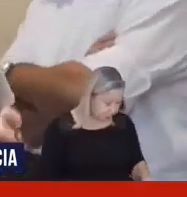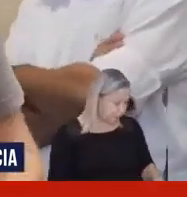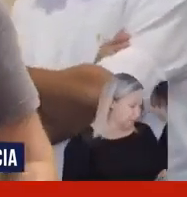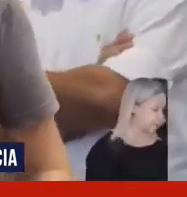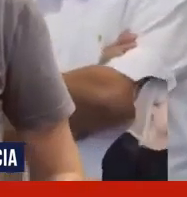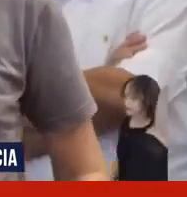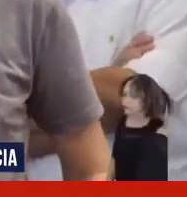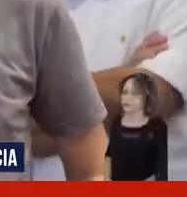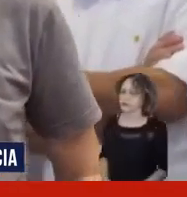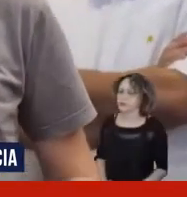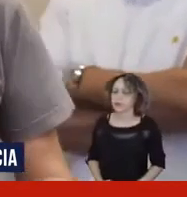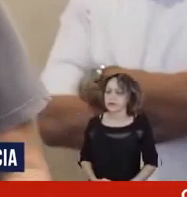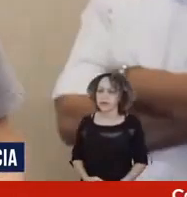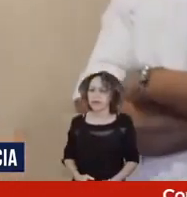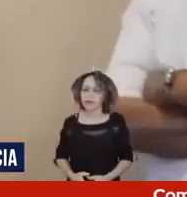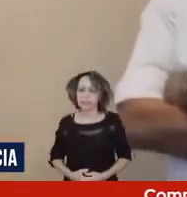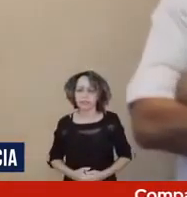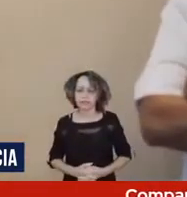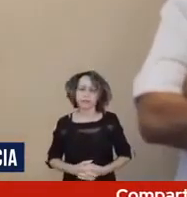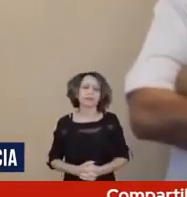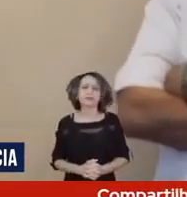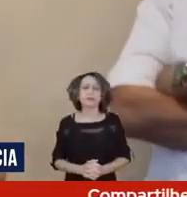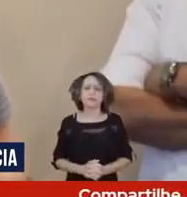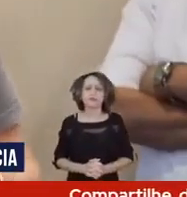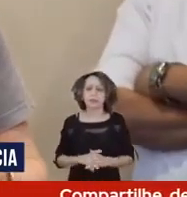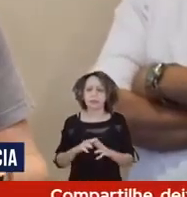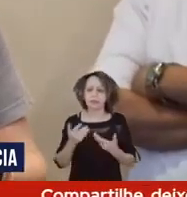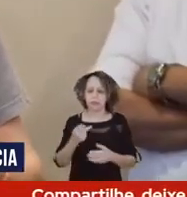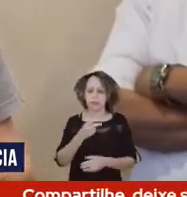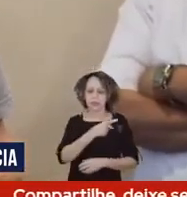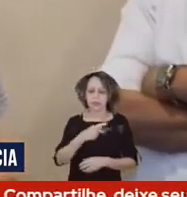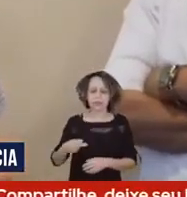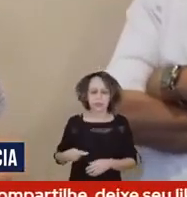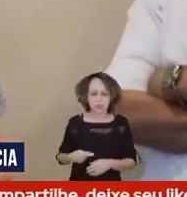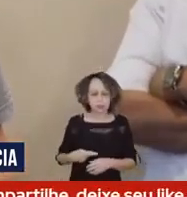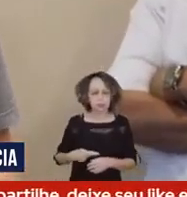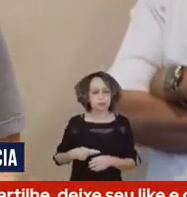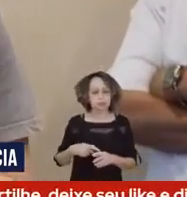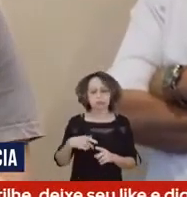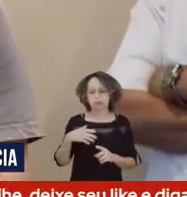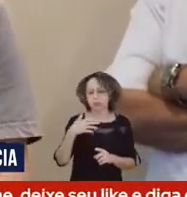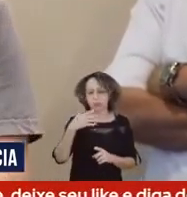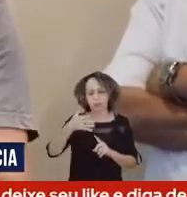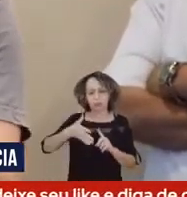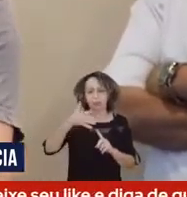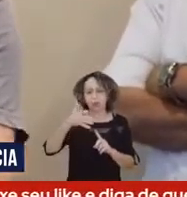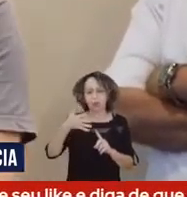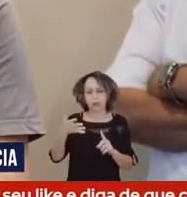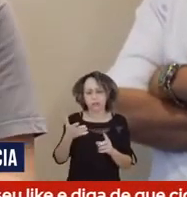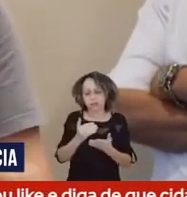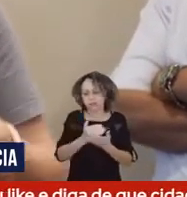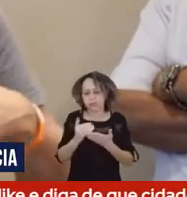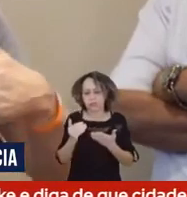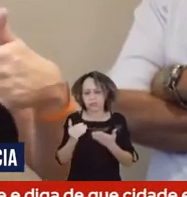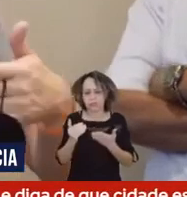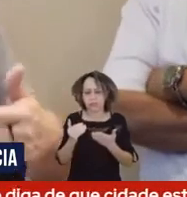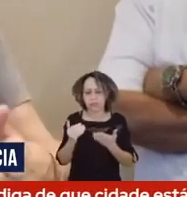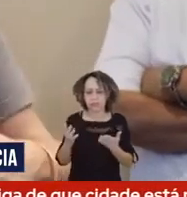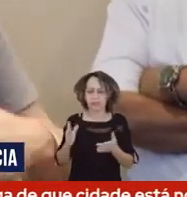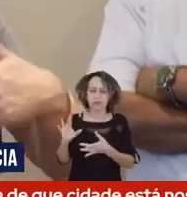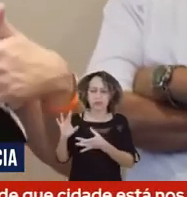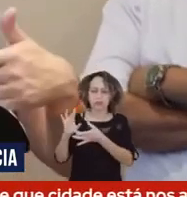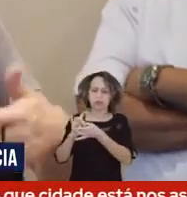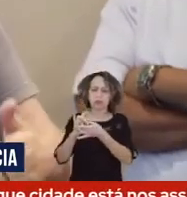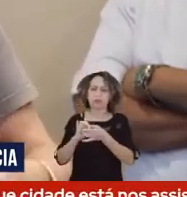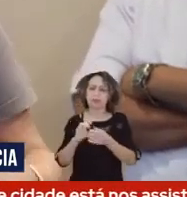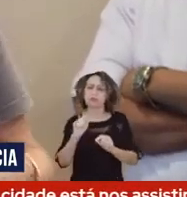Então, presidente, minha fala inicial era essa, rolar um pouco a bola do contexto para que o pessoal do INEP depois possa a gente